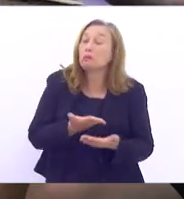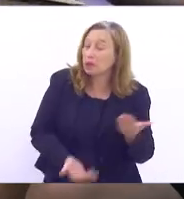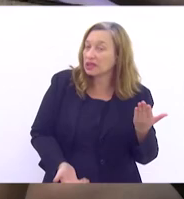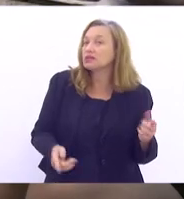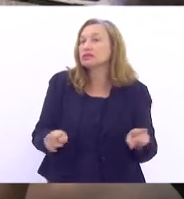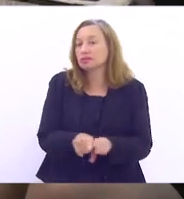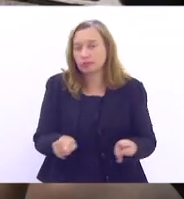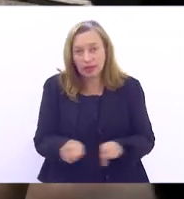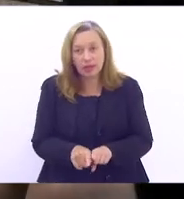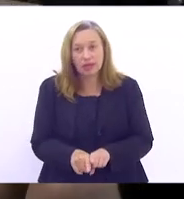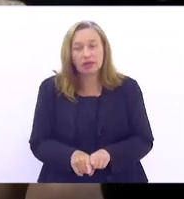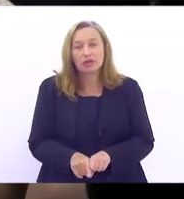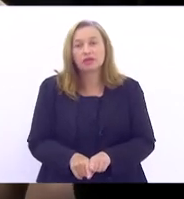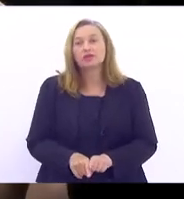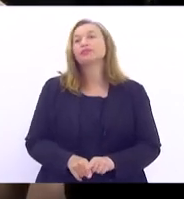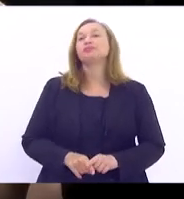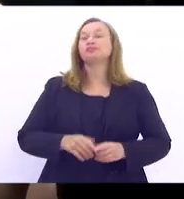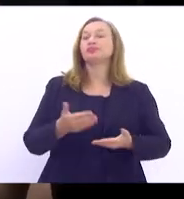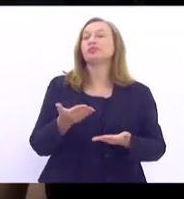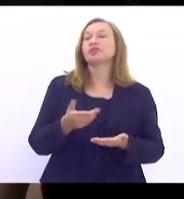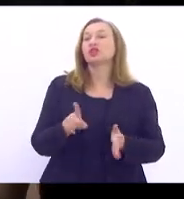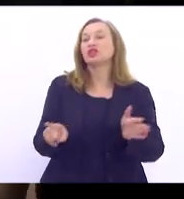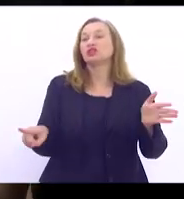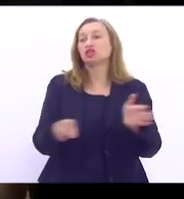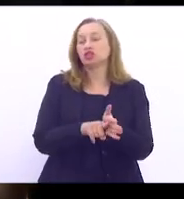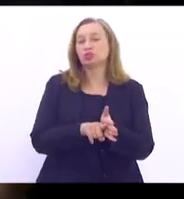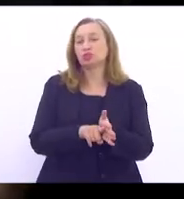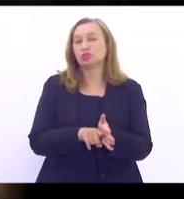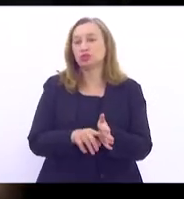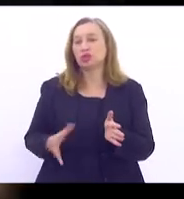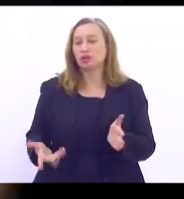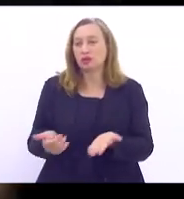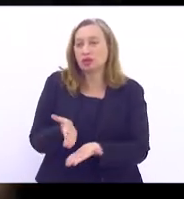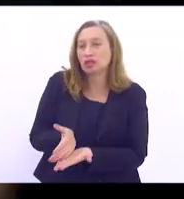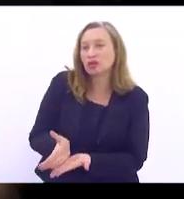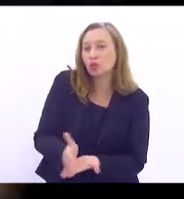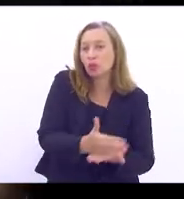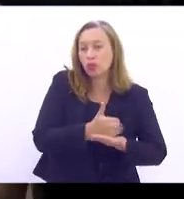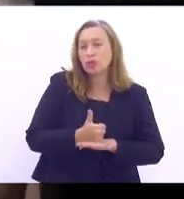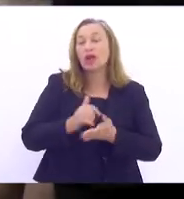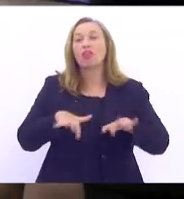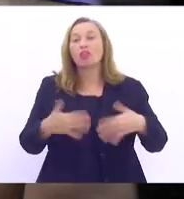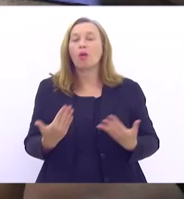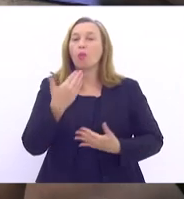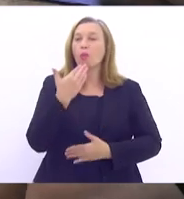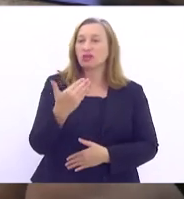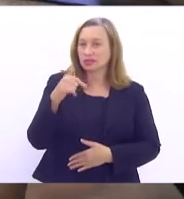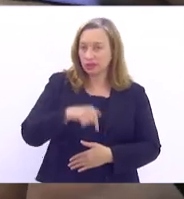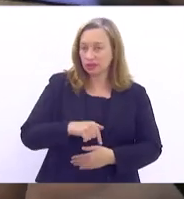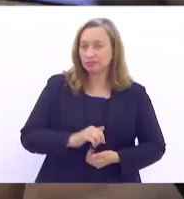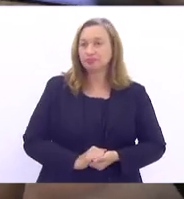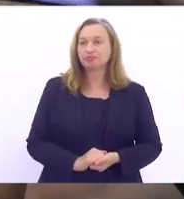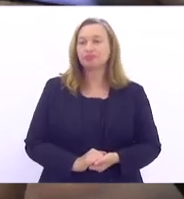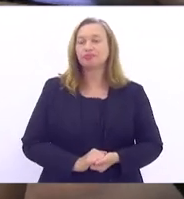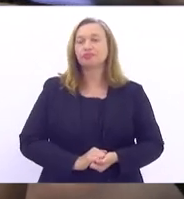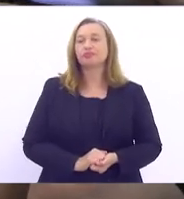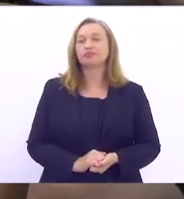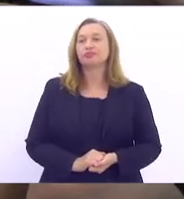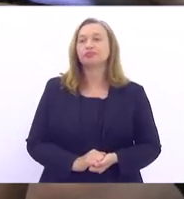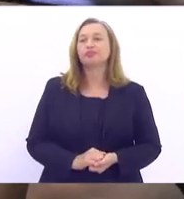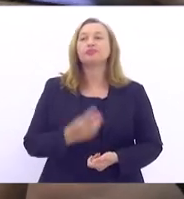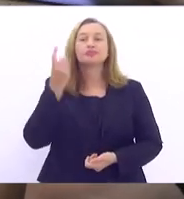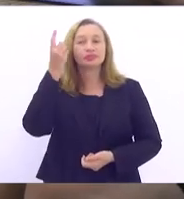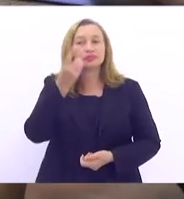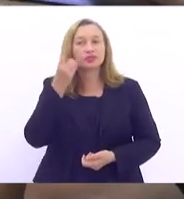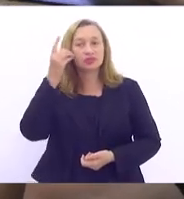por conta de diminuir a sua efetividade na arrecadação. Então, eu peço aqui ao